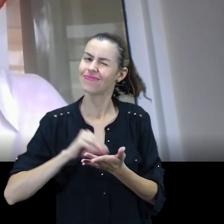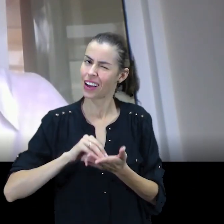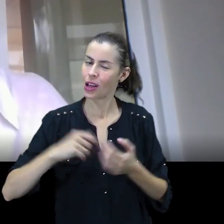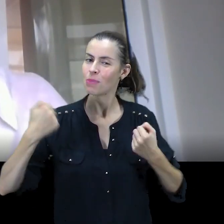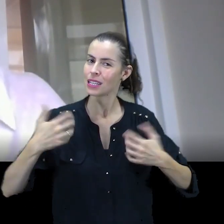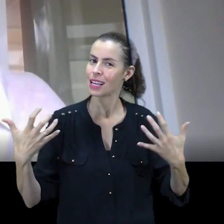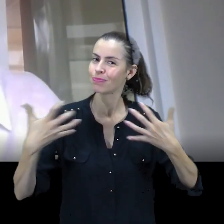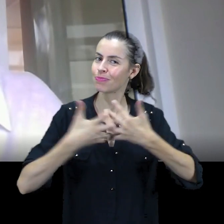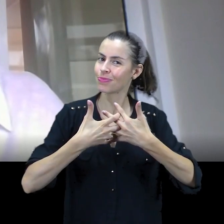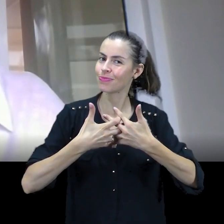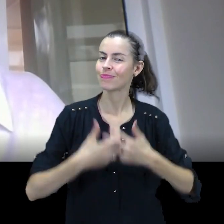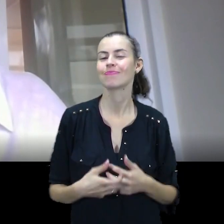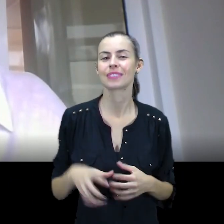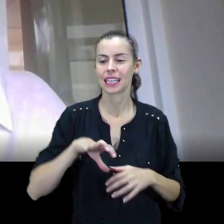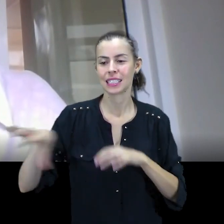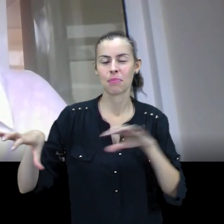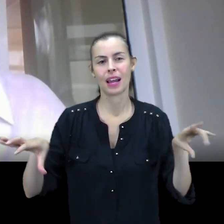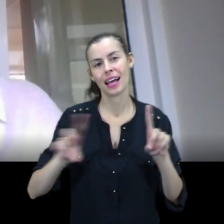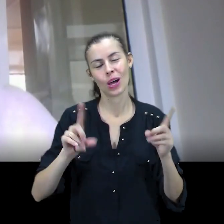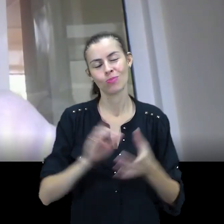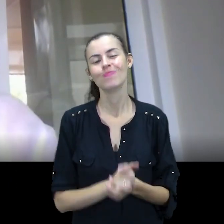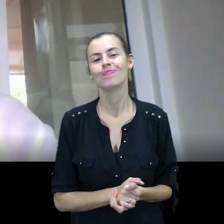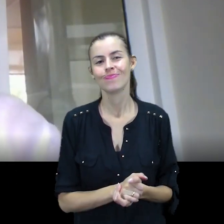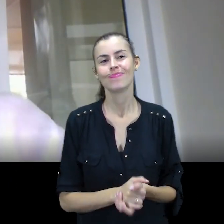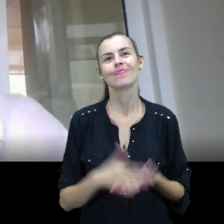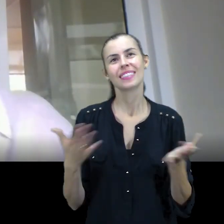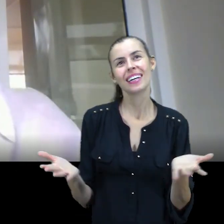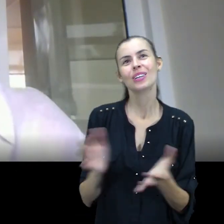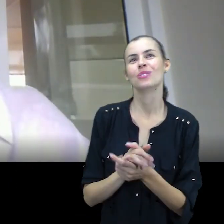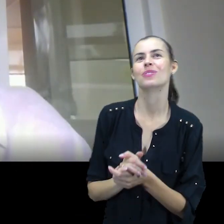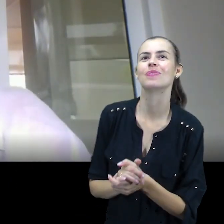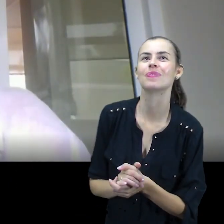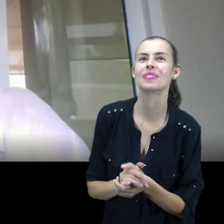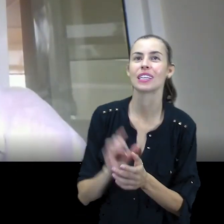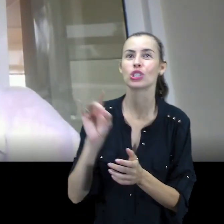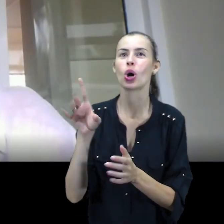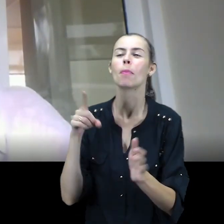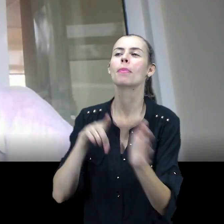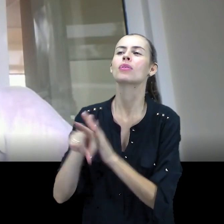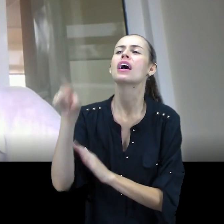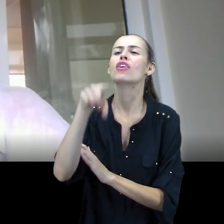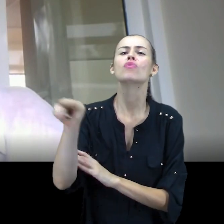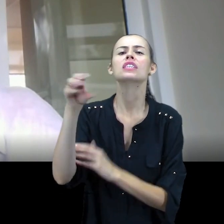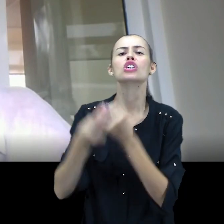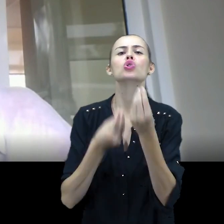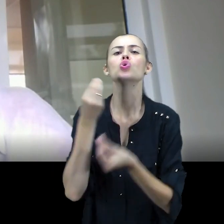né, nas questões da saúde, essa formação tão importante